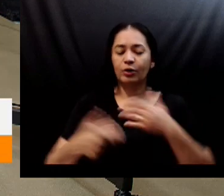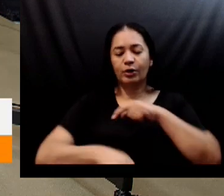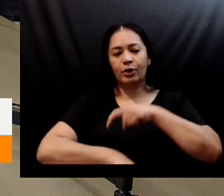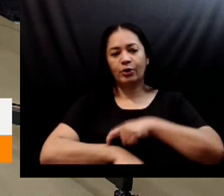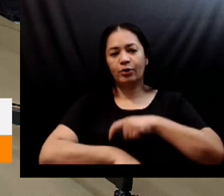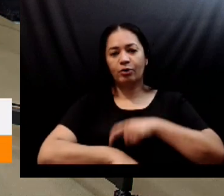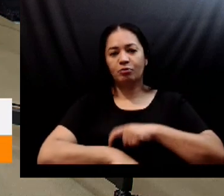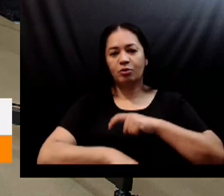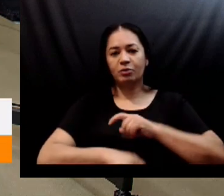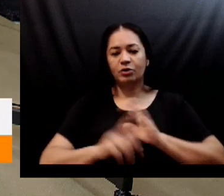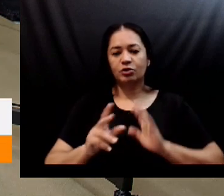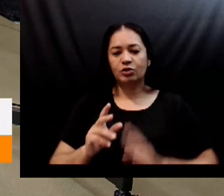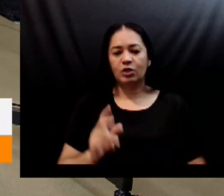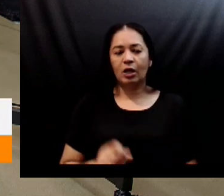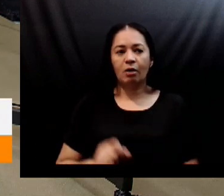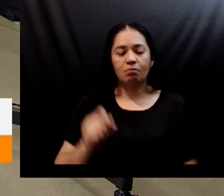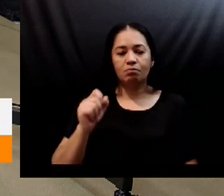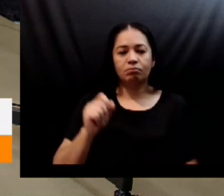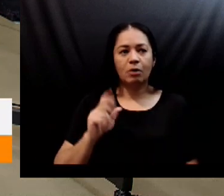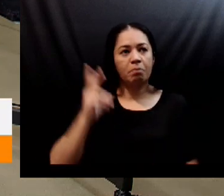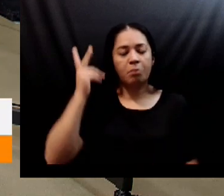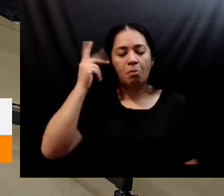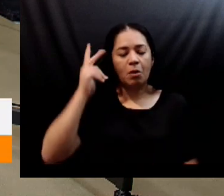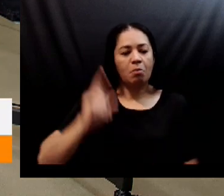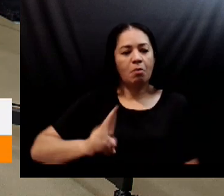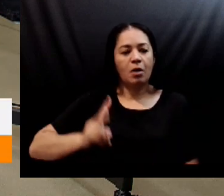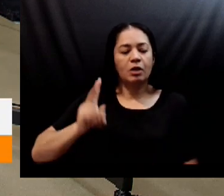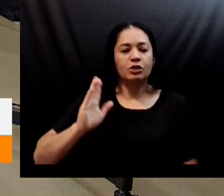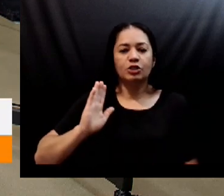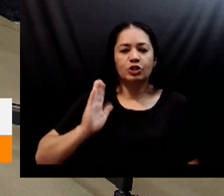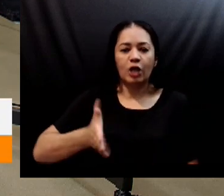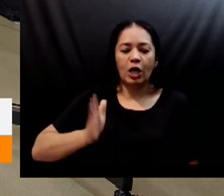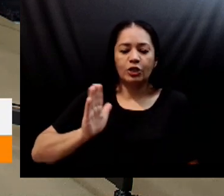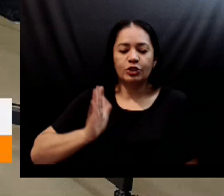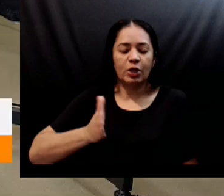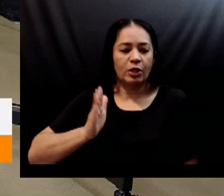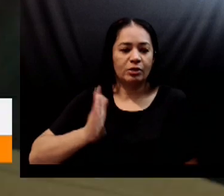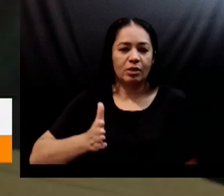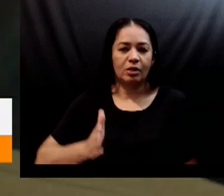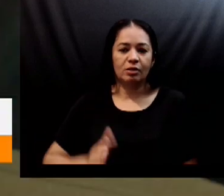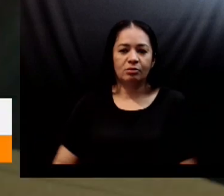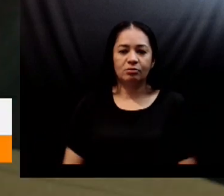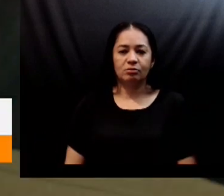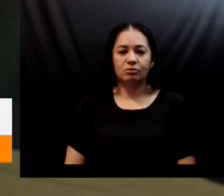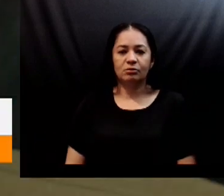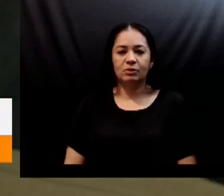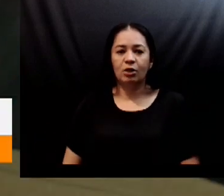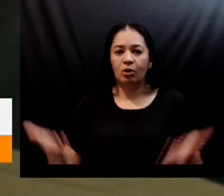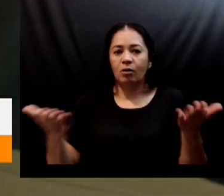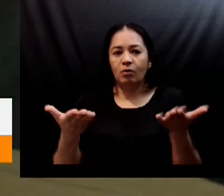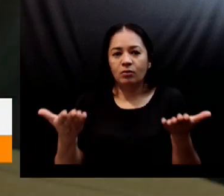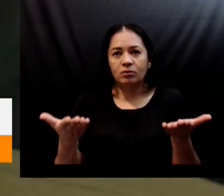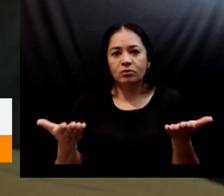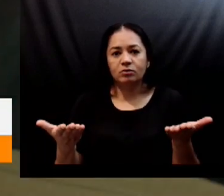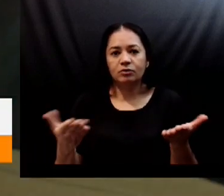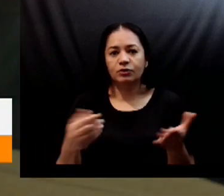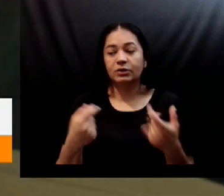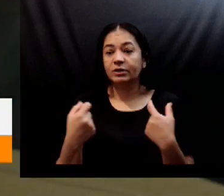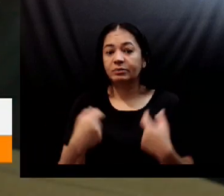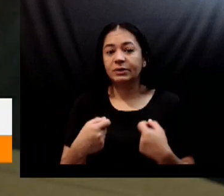automatizado e muito imediatista, tudo muito rápido, esse momento que a gente vive hoje, você precisa ensinar